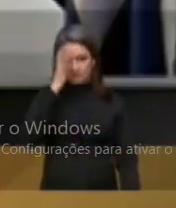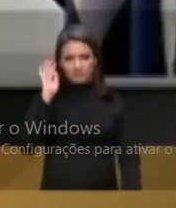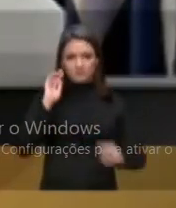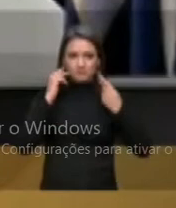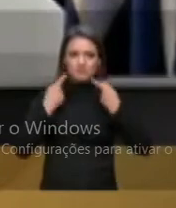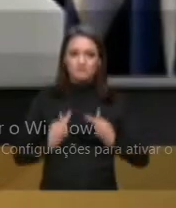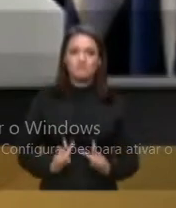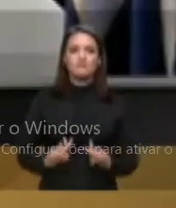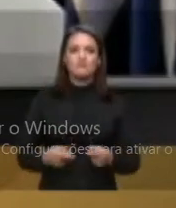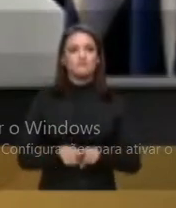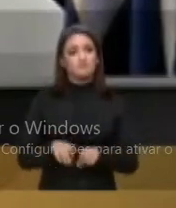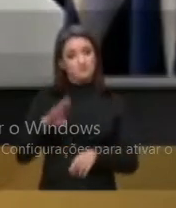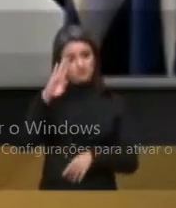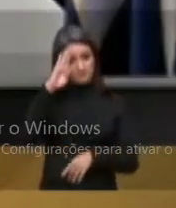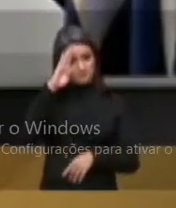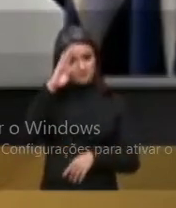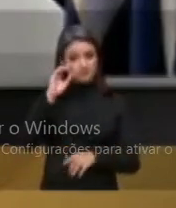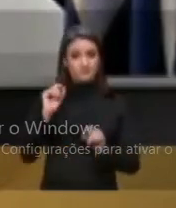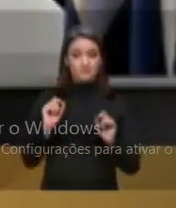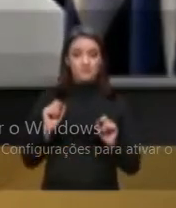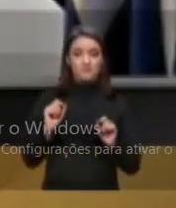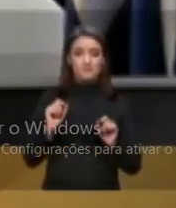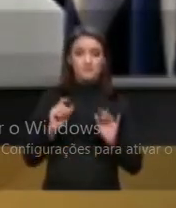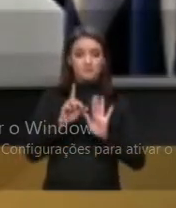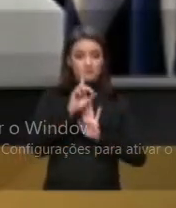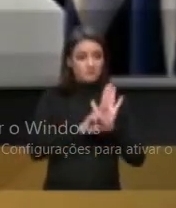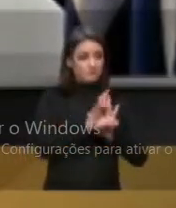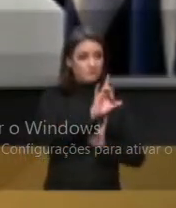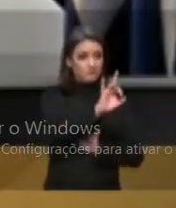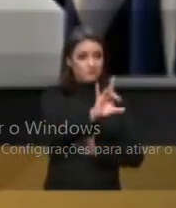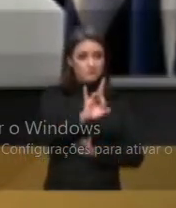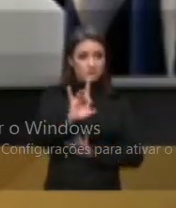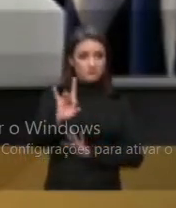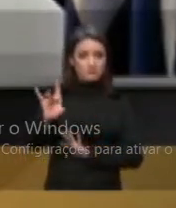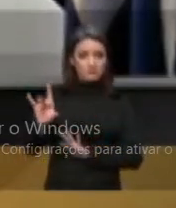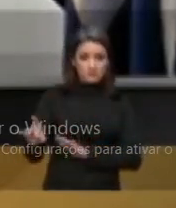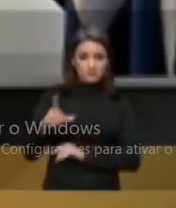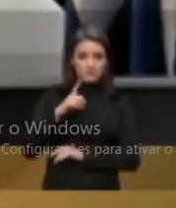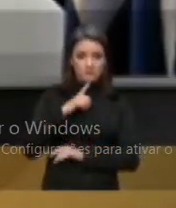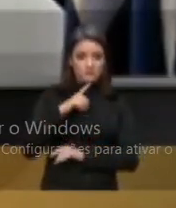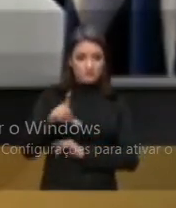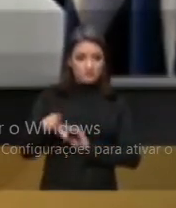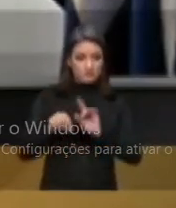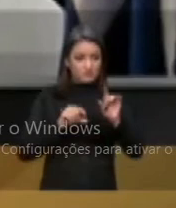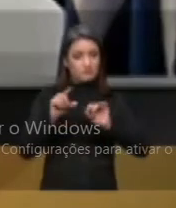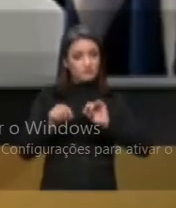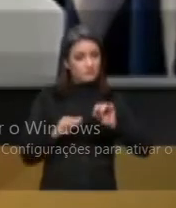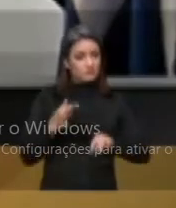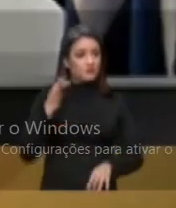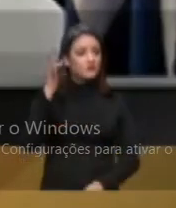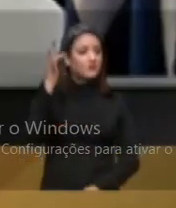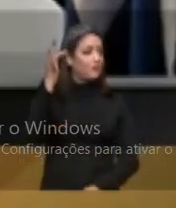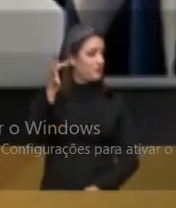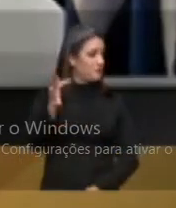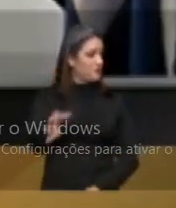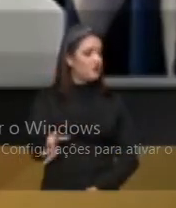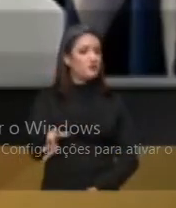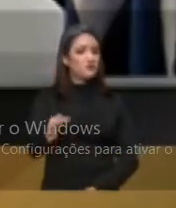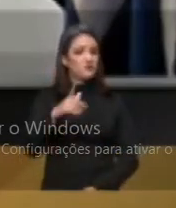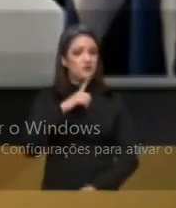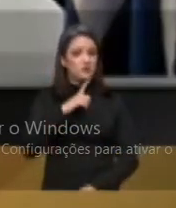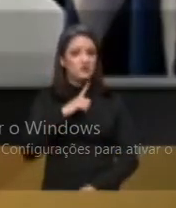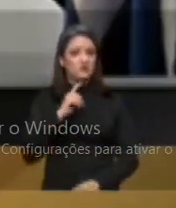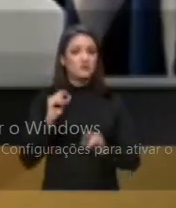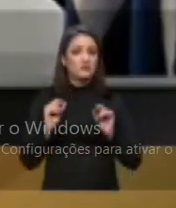humana e, especialmente, no direito que tem cada cidadão de escolher os seus